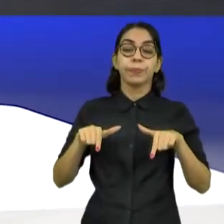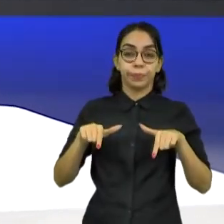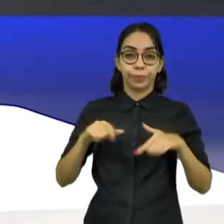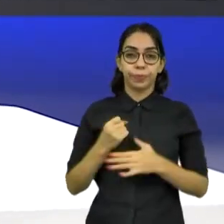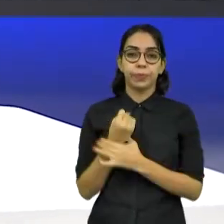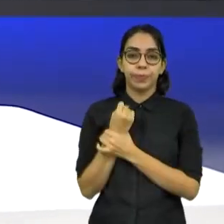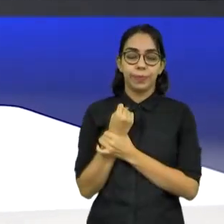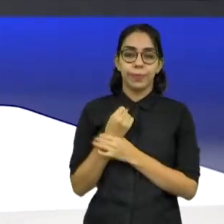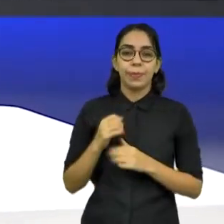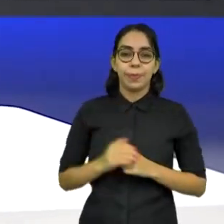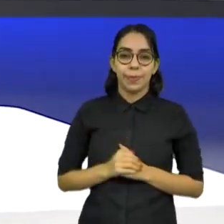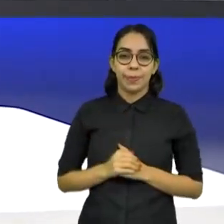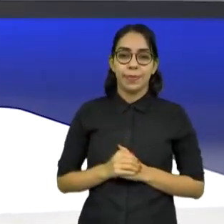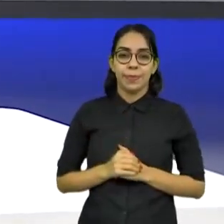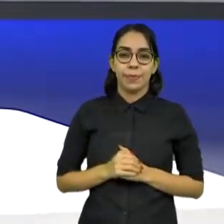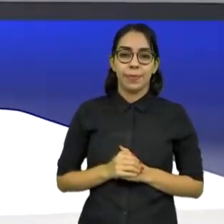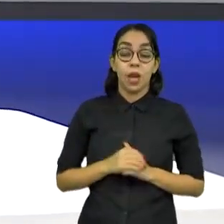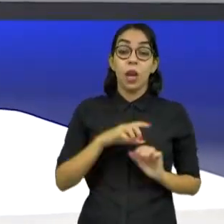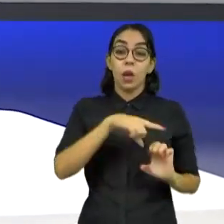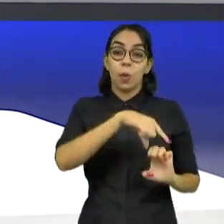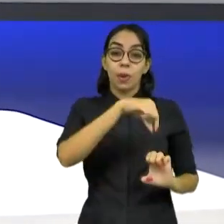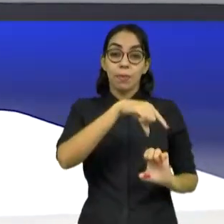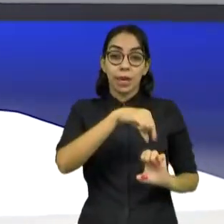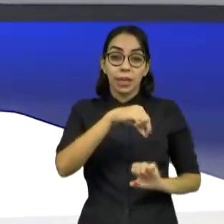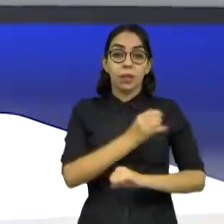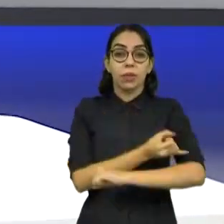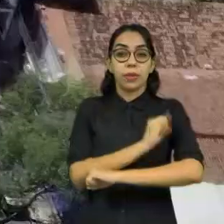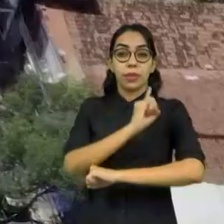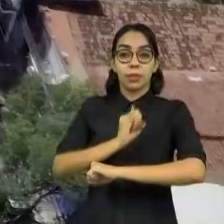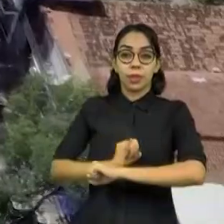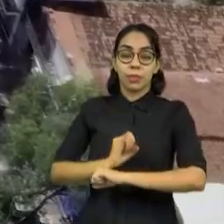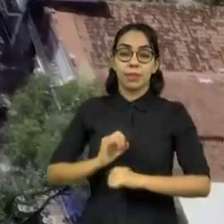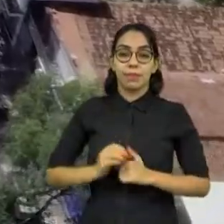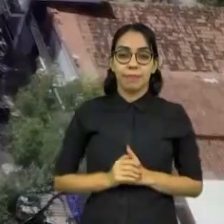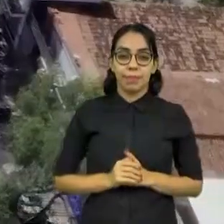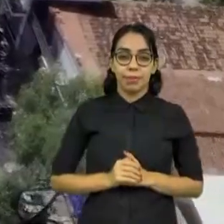in Ceará, o empreendedorismo subindo a serra.